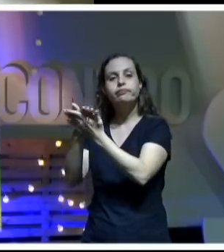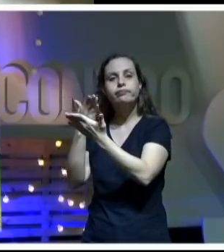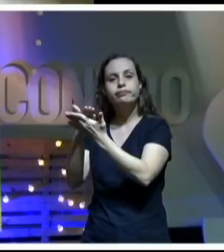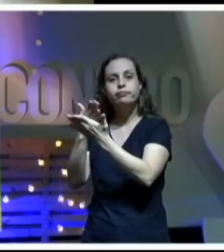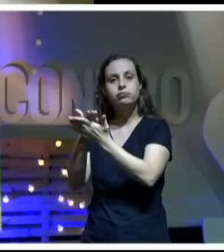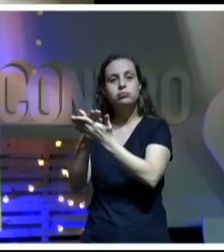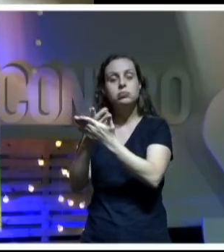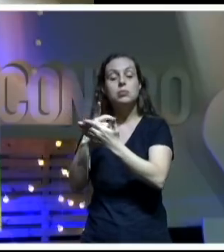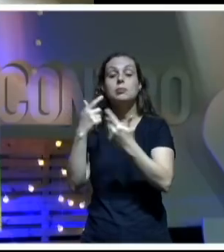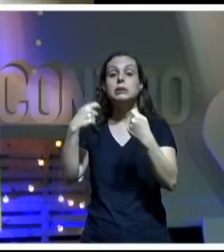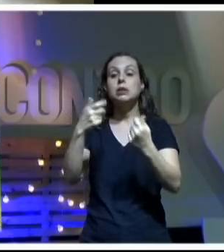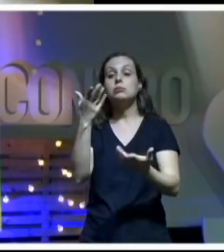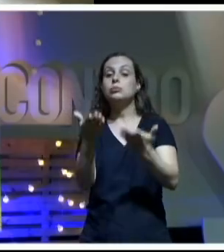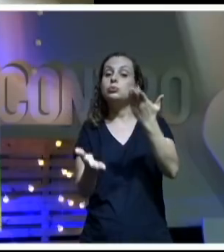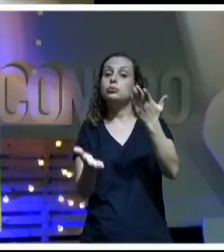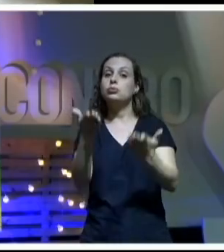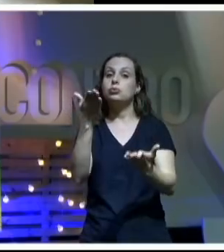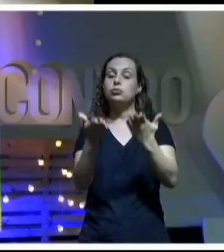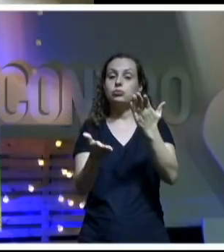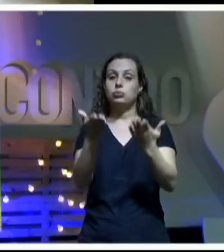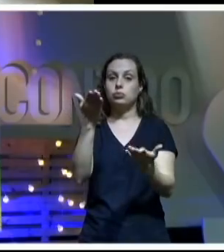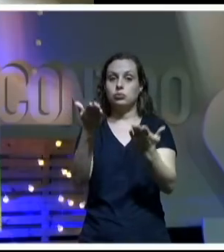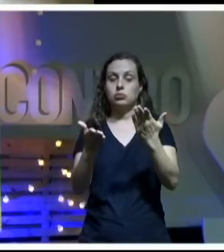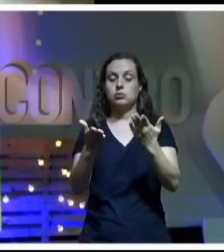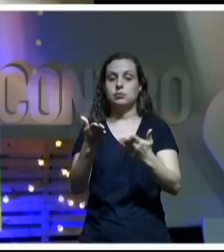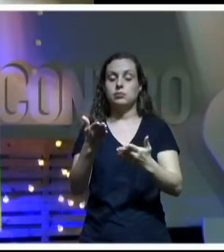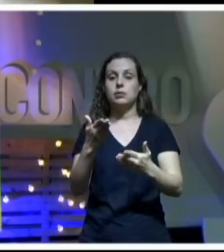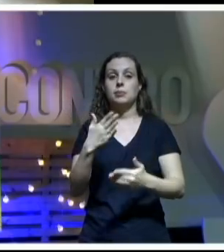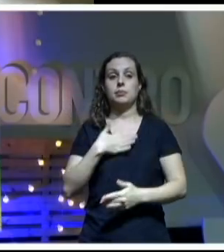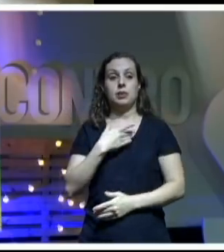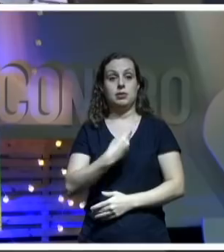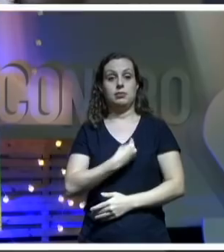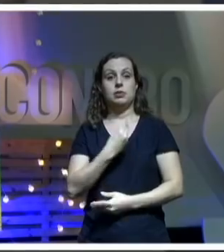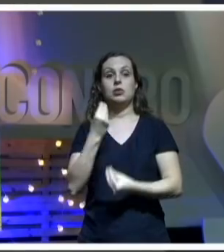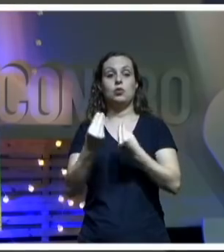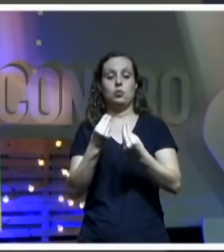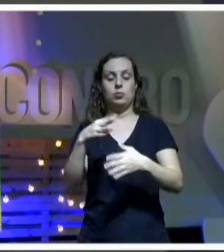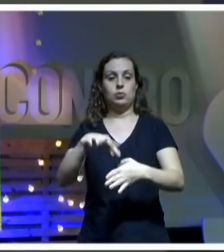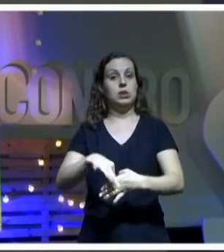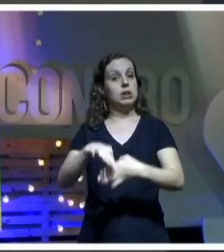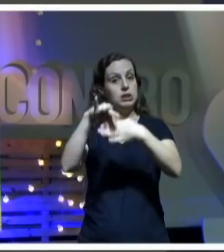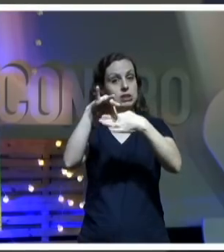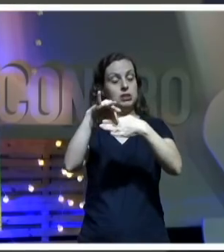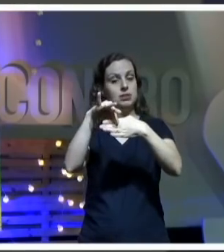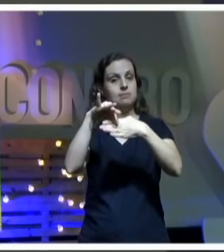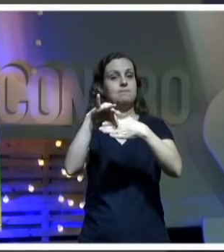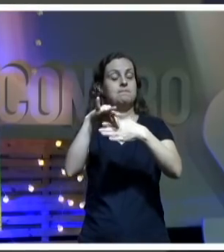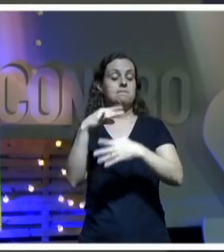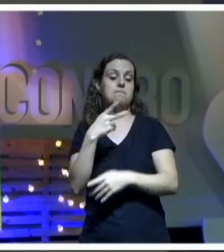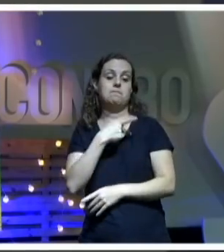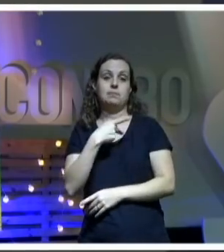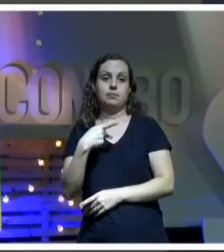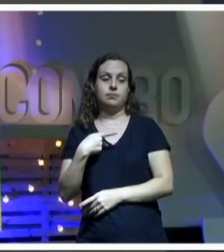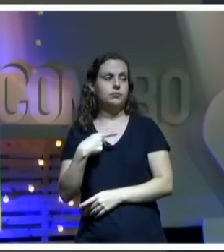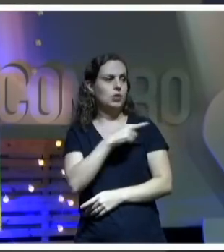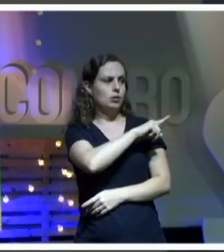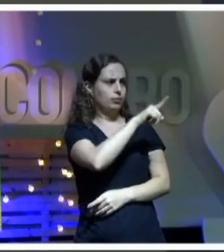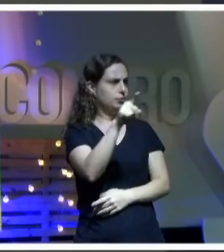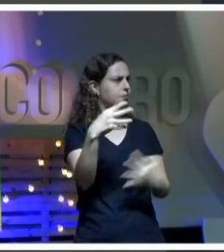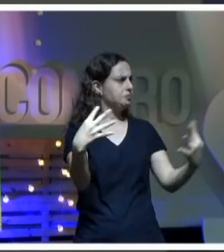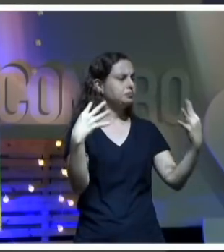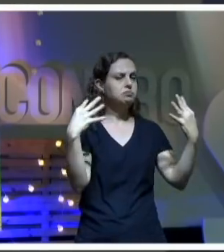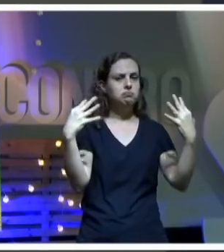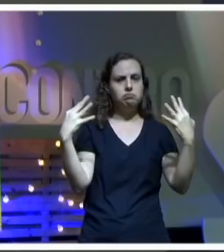então a gente precisa recuperar uma visão a visão de líderes teológicos da igreja os pastores e os líderes que estão aqui